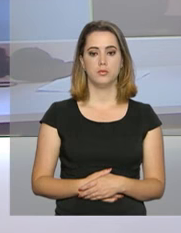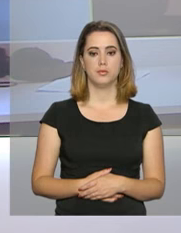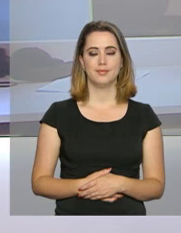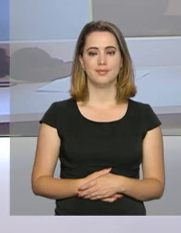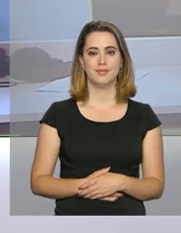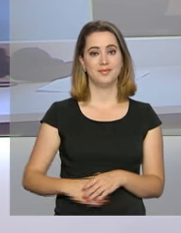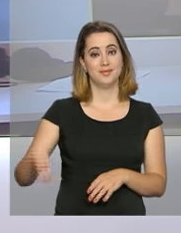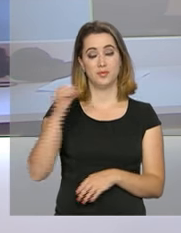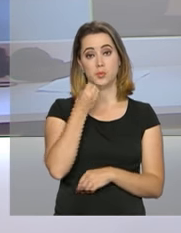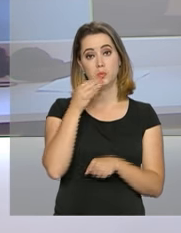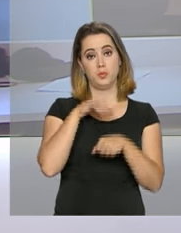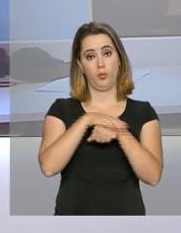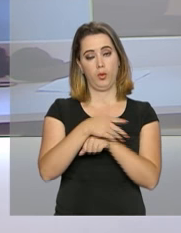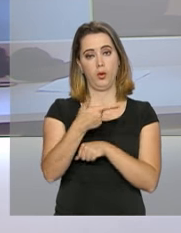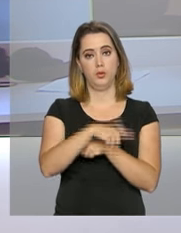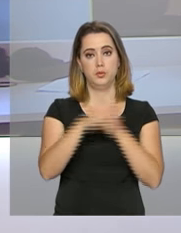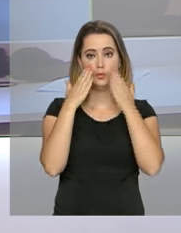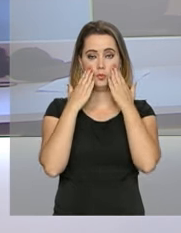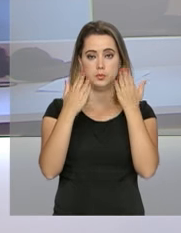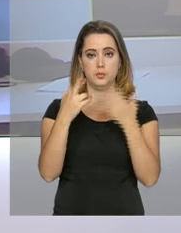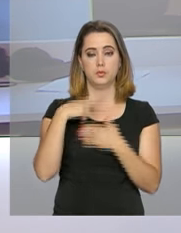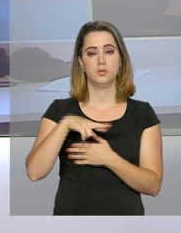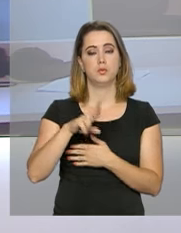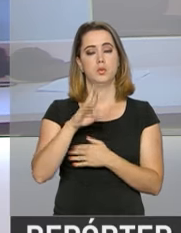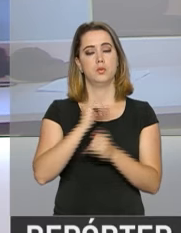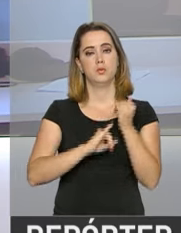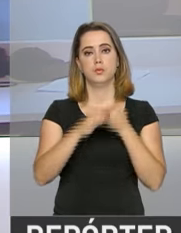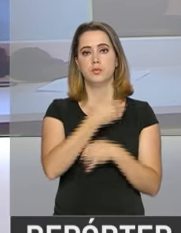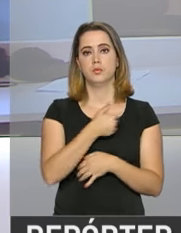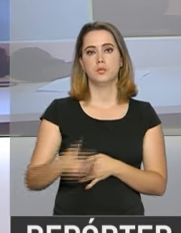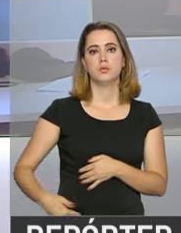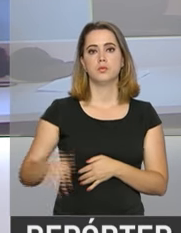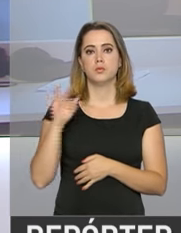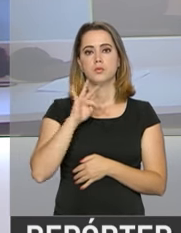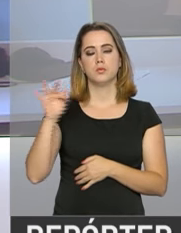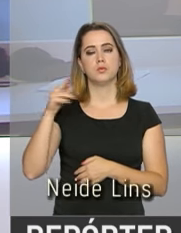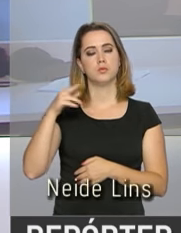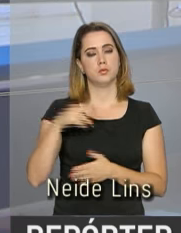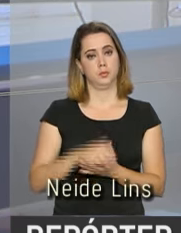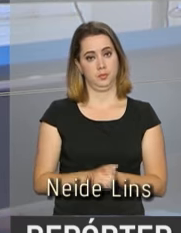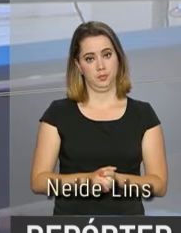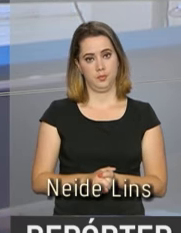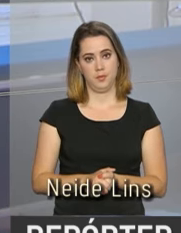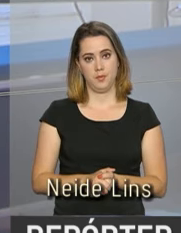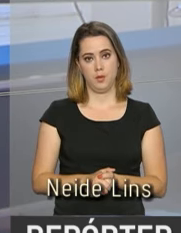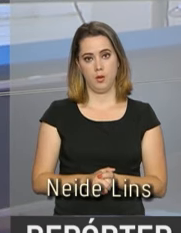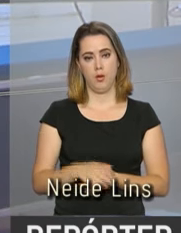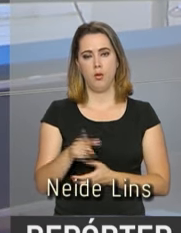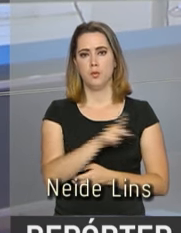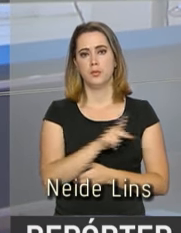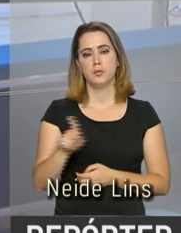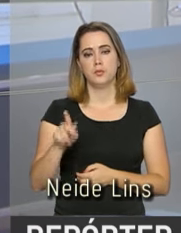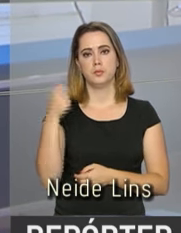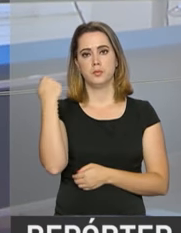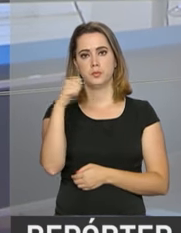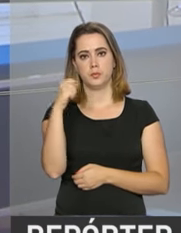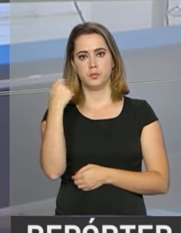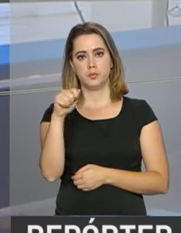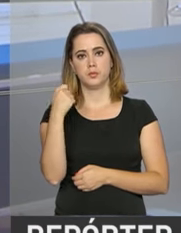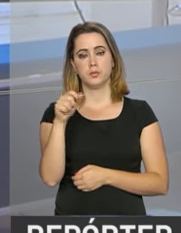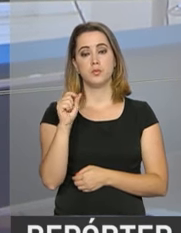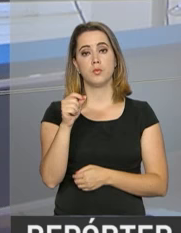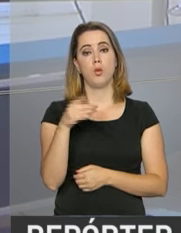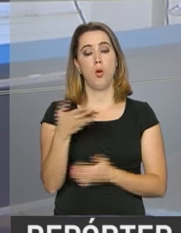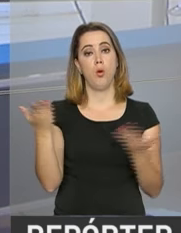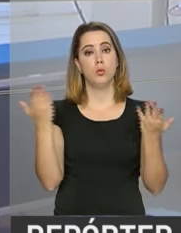Olá boa noite estamos de volta com as notícias do governo federal no Repórter NBR o presidente da Argentina Maurício